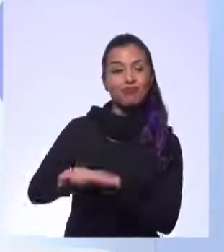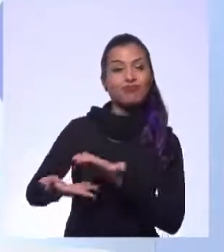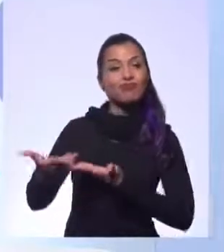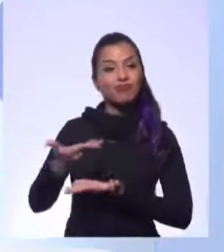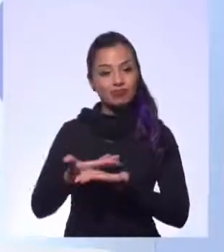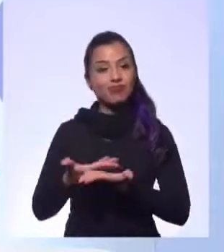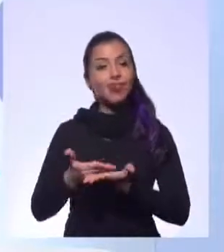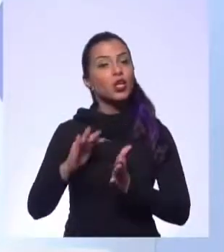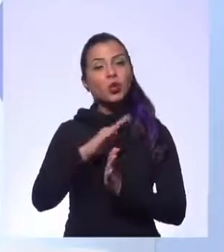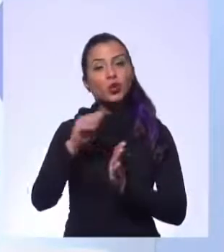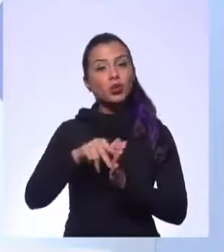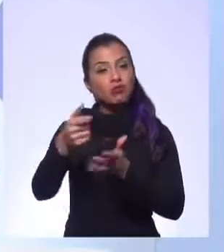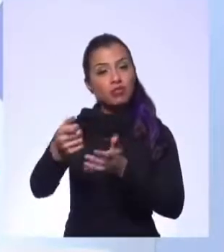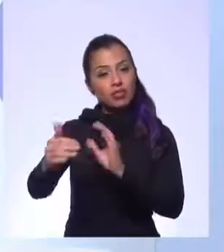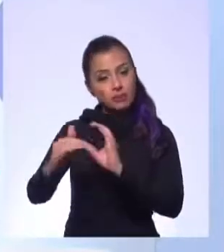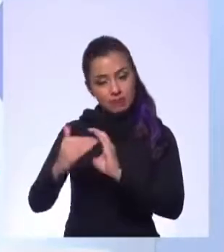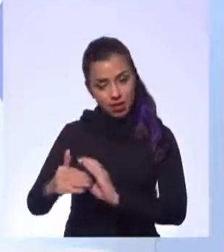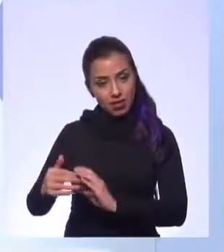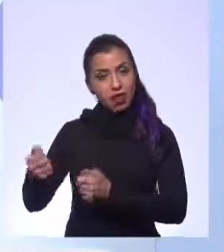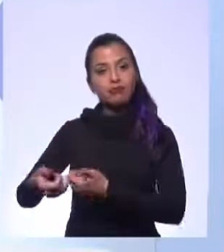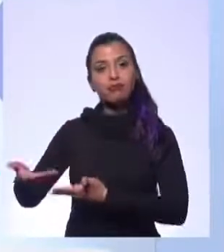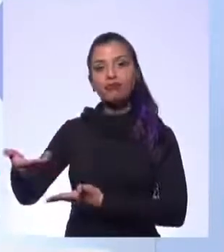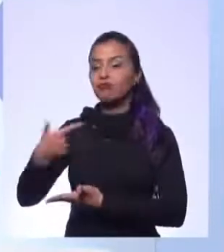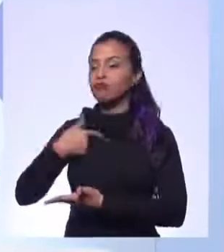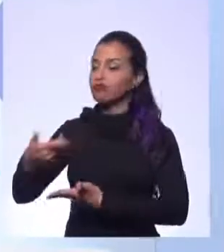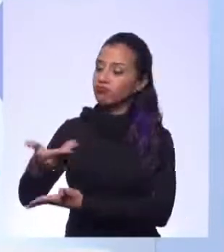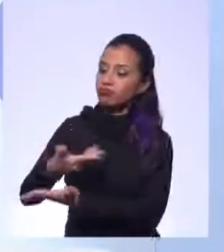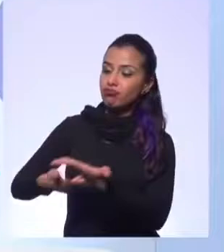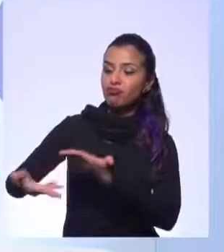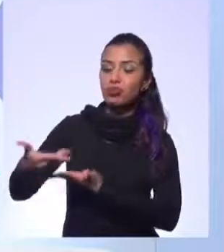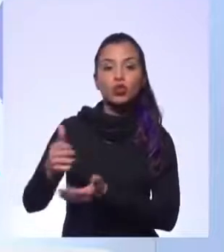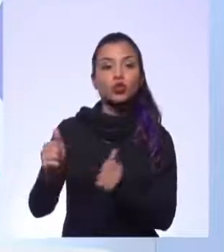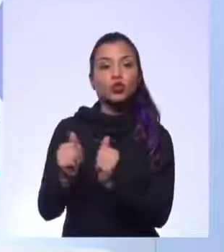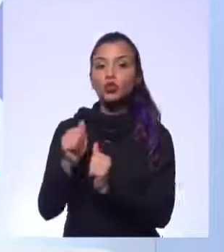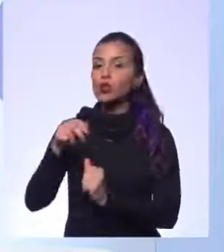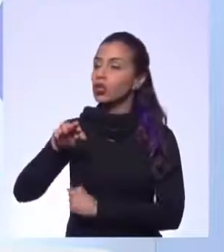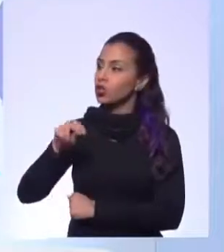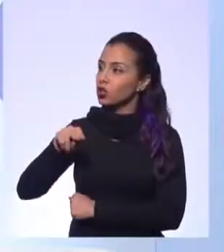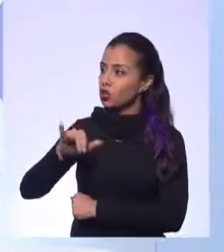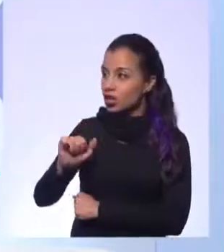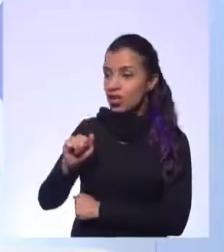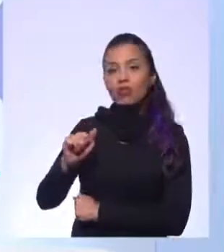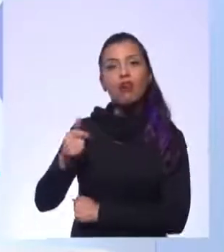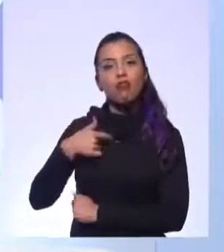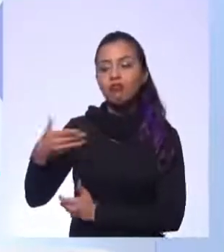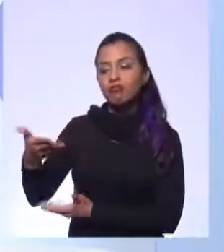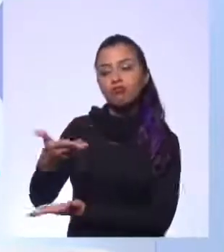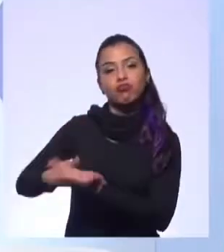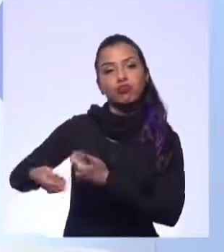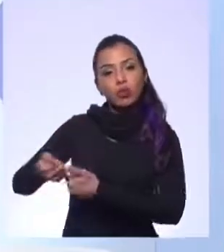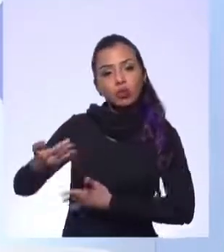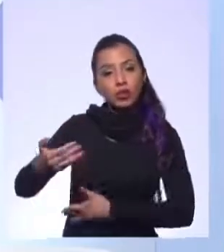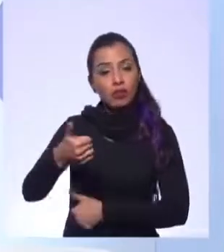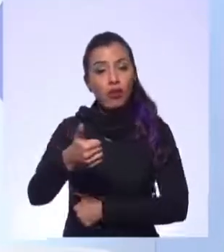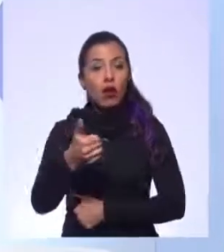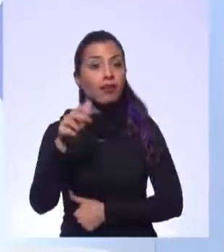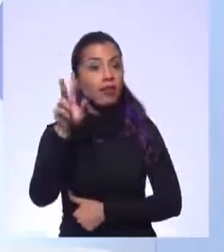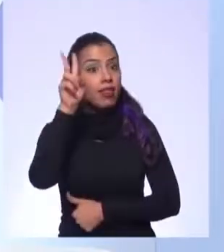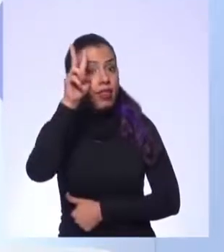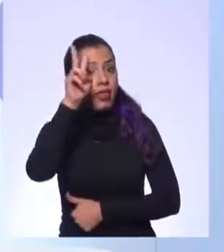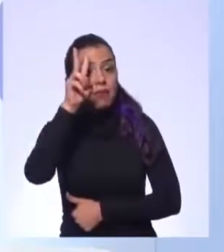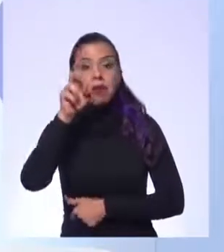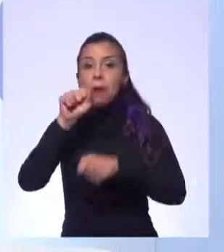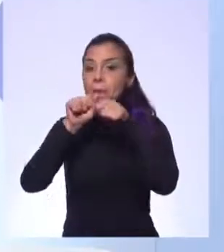you say, tudo que vocês falarem, I'll be telling Antônia. Vou dizer para a Antônia aqui, vou fazer a moderação no chat. Lembrando aí, não